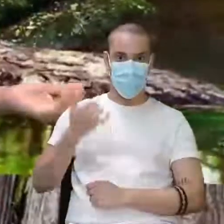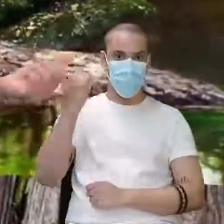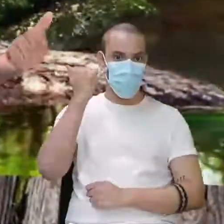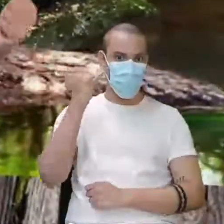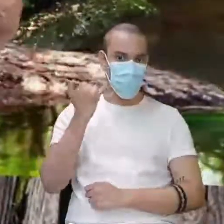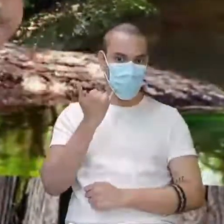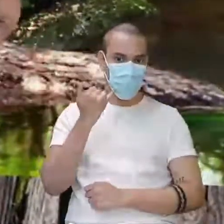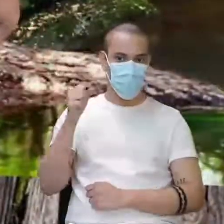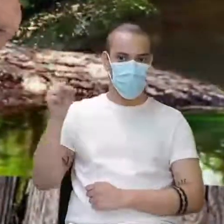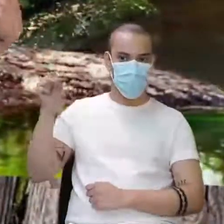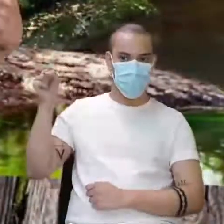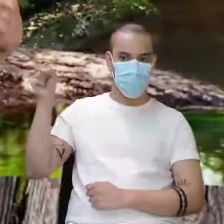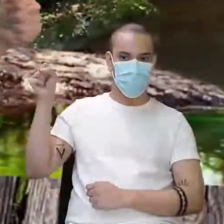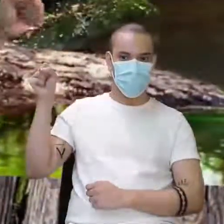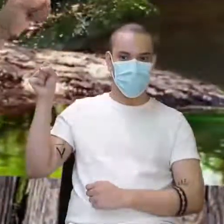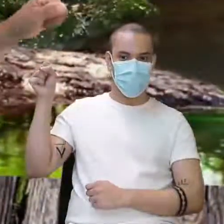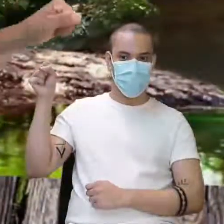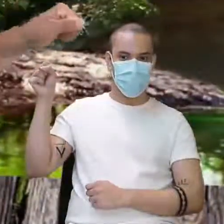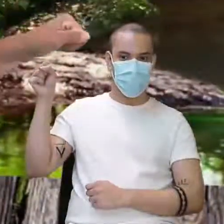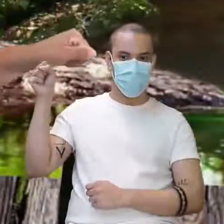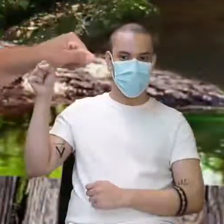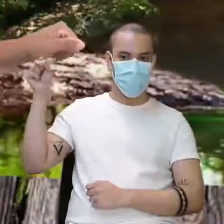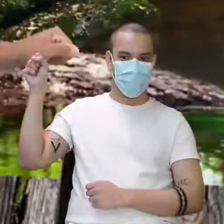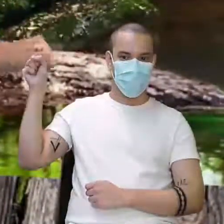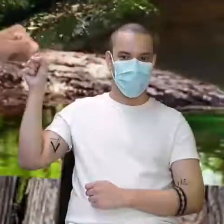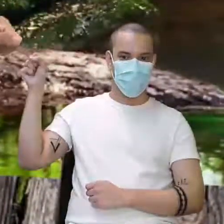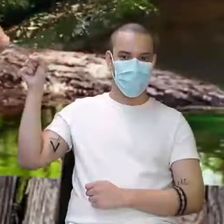tá? Olha, Vitor, não, peraí.